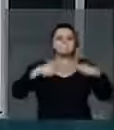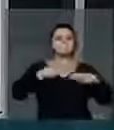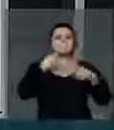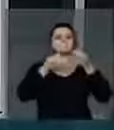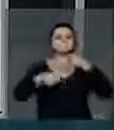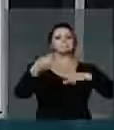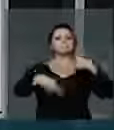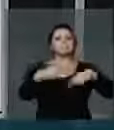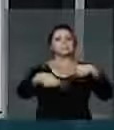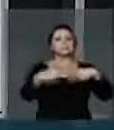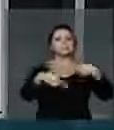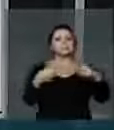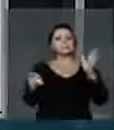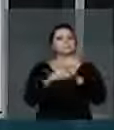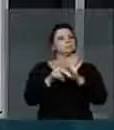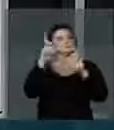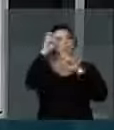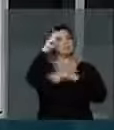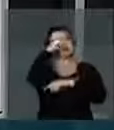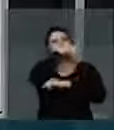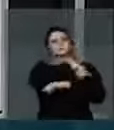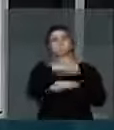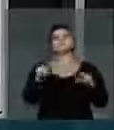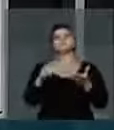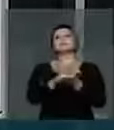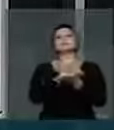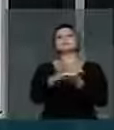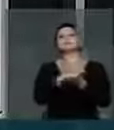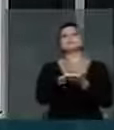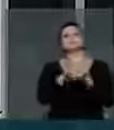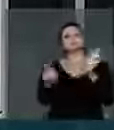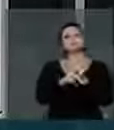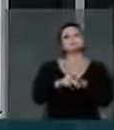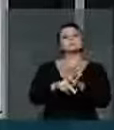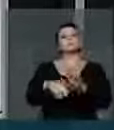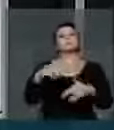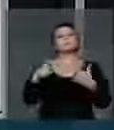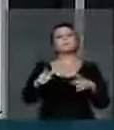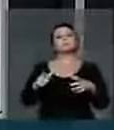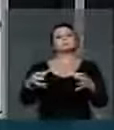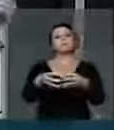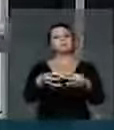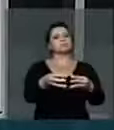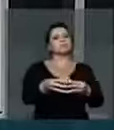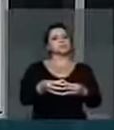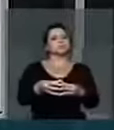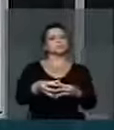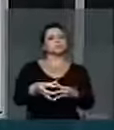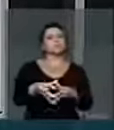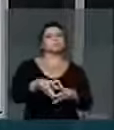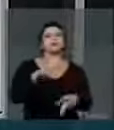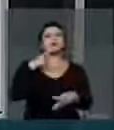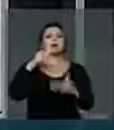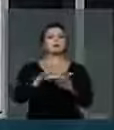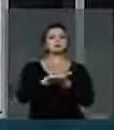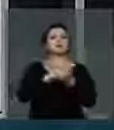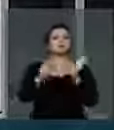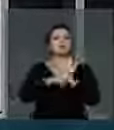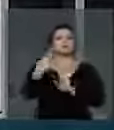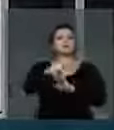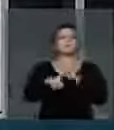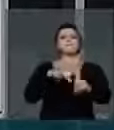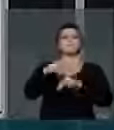temas, pela natureza deles, muitos até de foro íntimo, outros que têm realmente uma grande componente política, têm